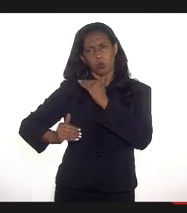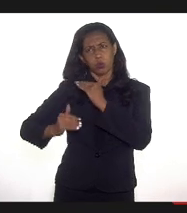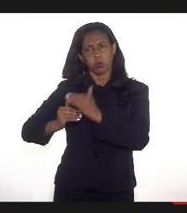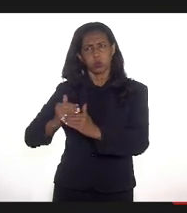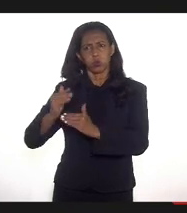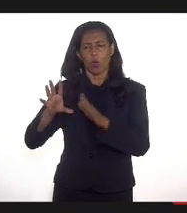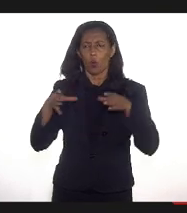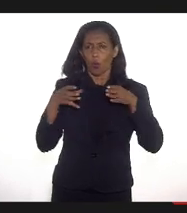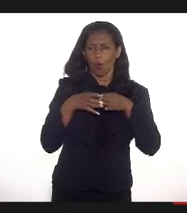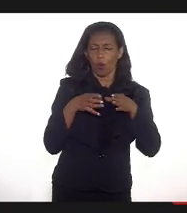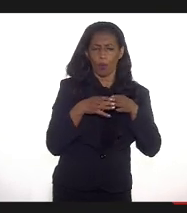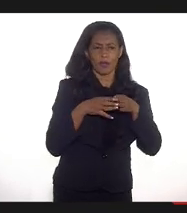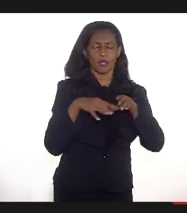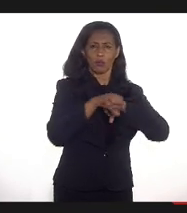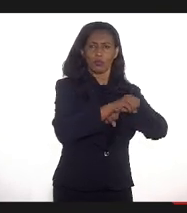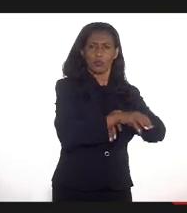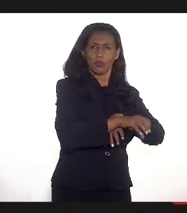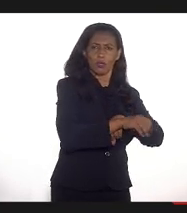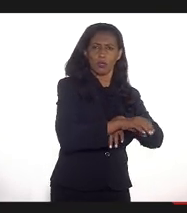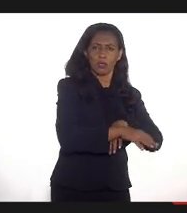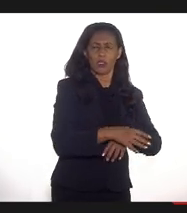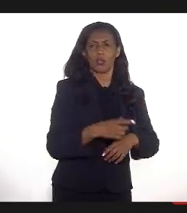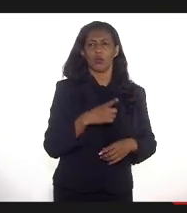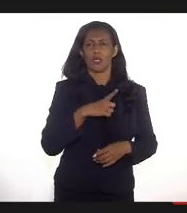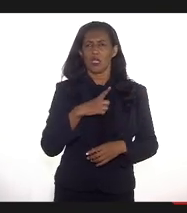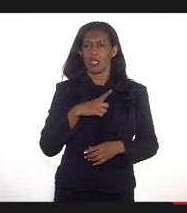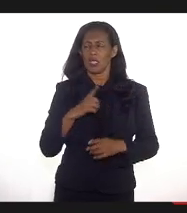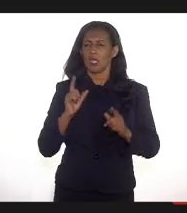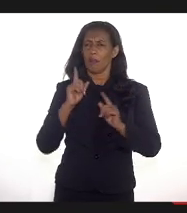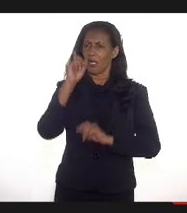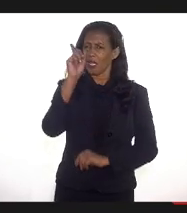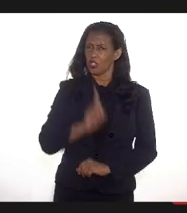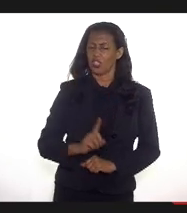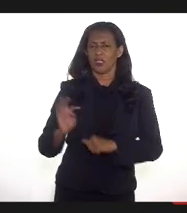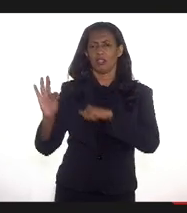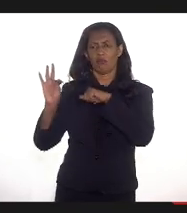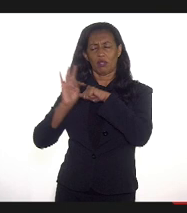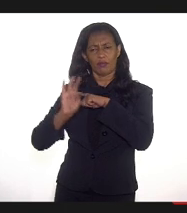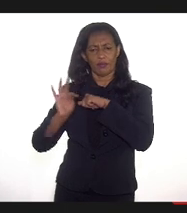com a Comissão de Educação, Ciência e Tecnologia e com a direção da FAETEC.